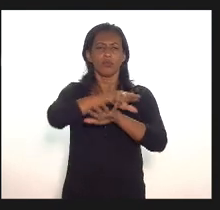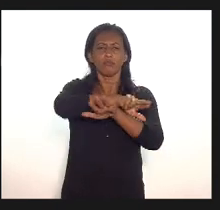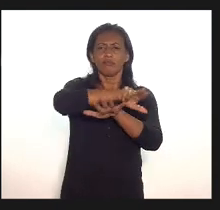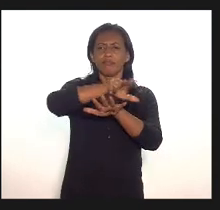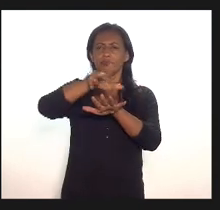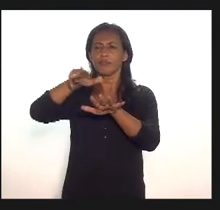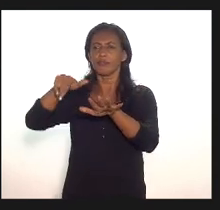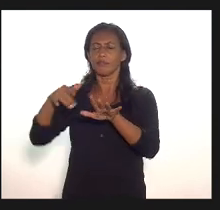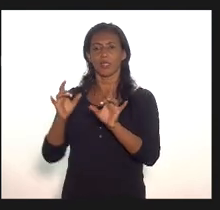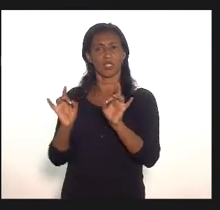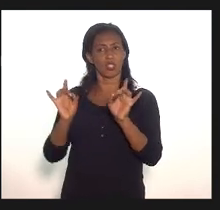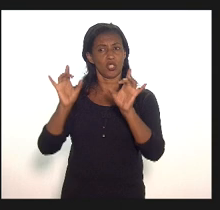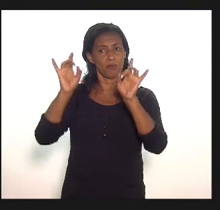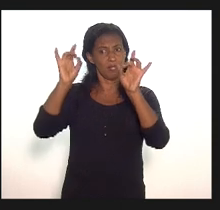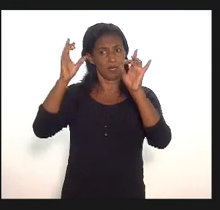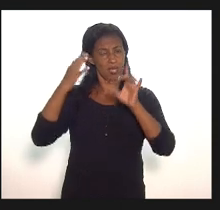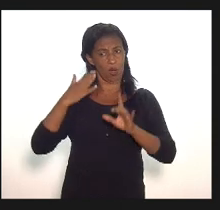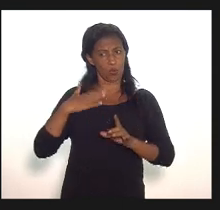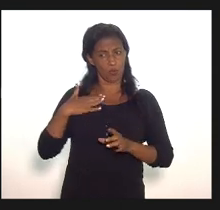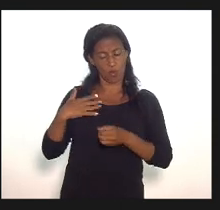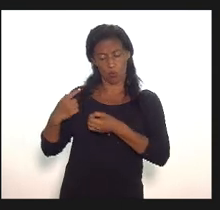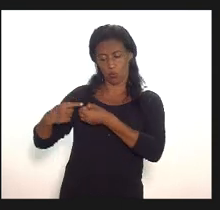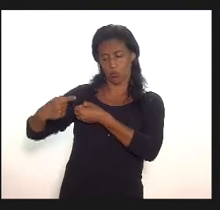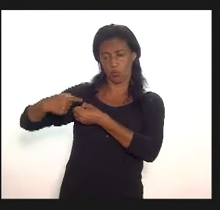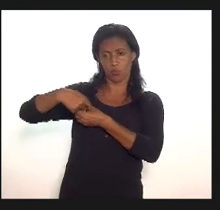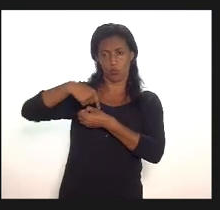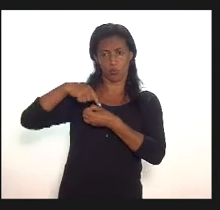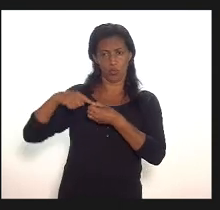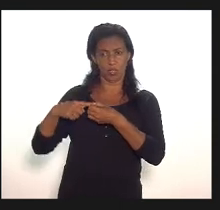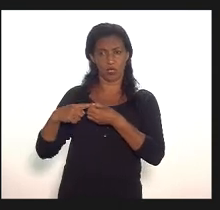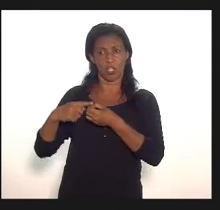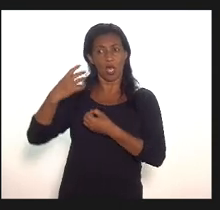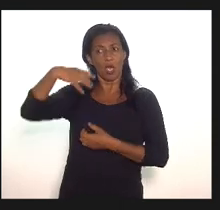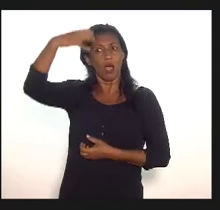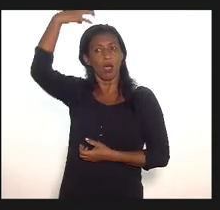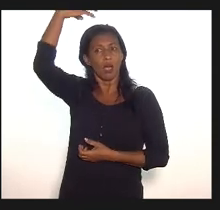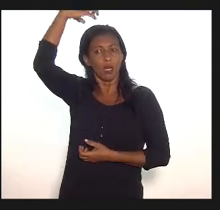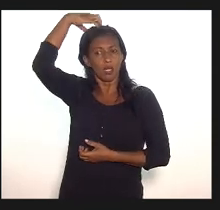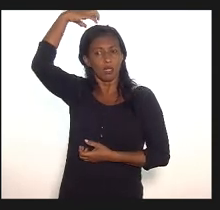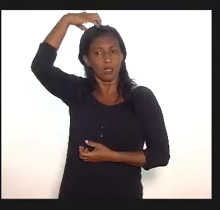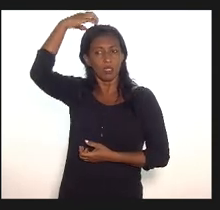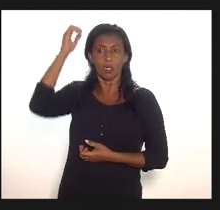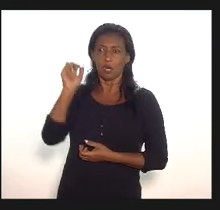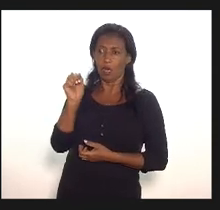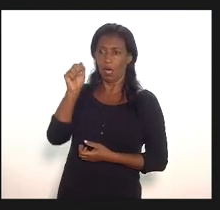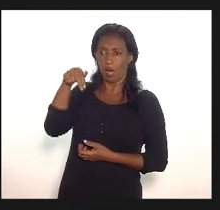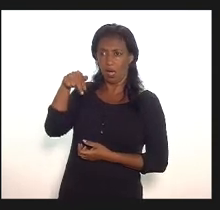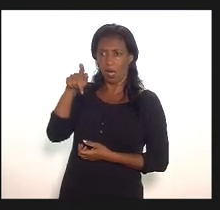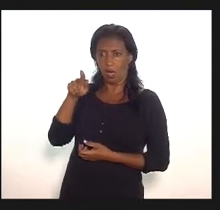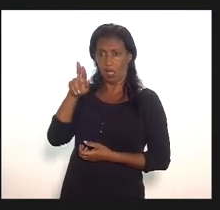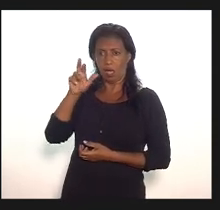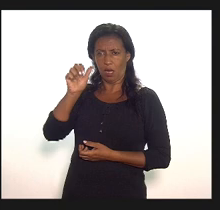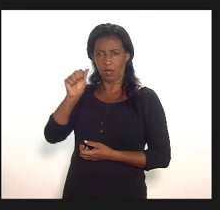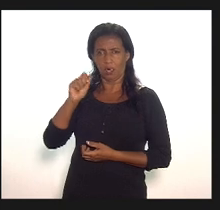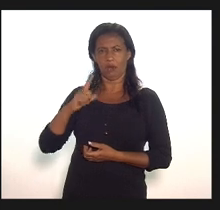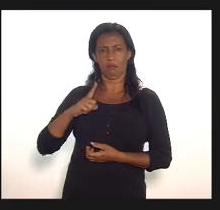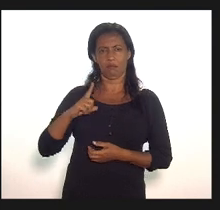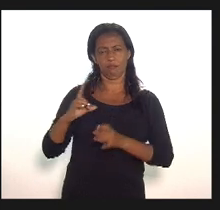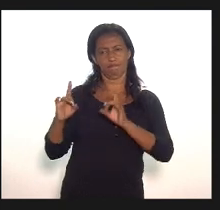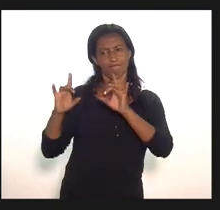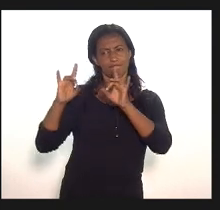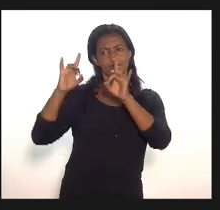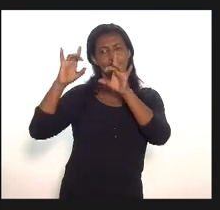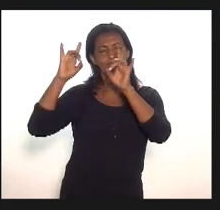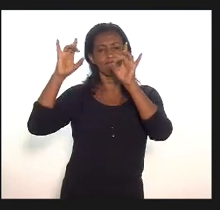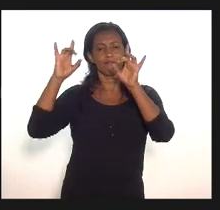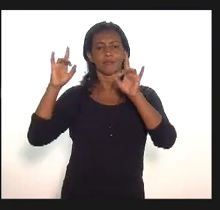em especial aqui no meu município de Angra dos Reis, que tem características muito específicas,